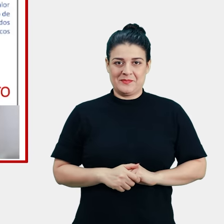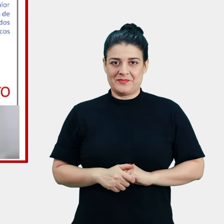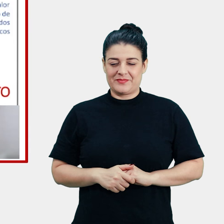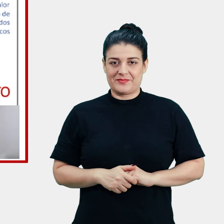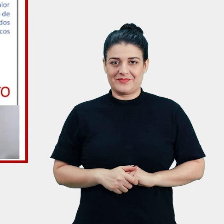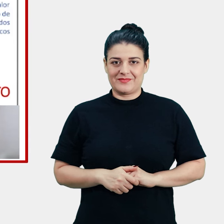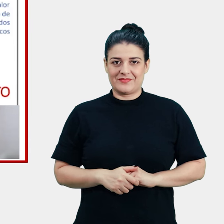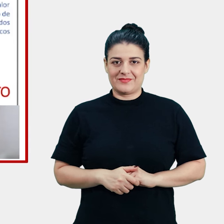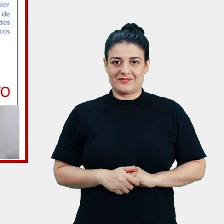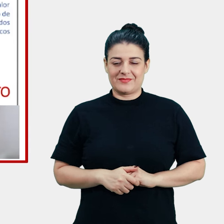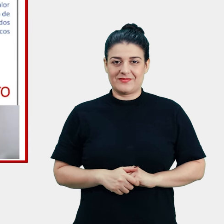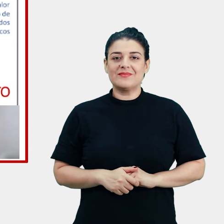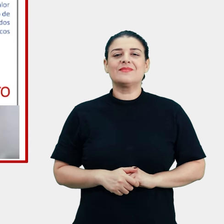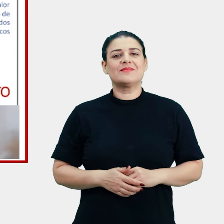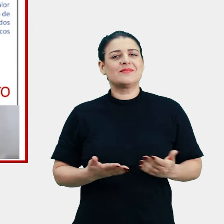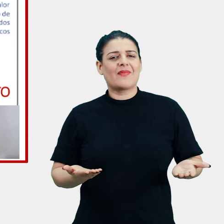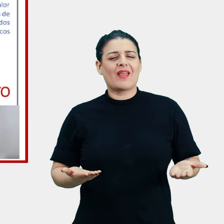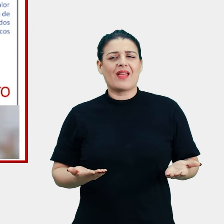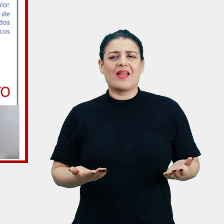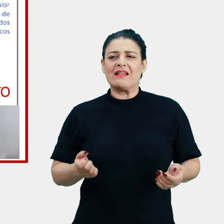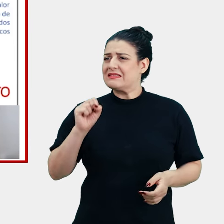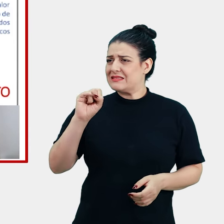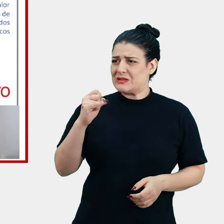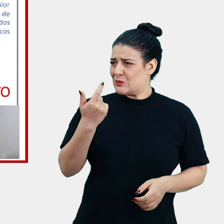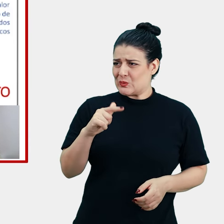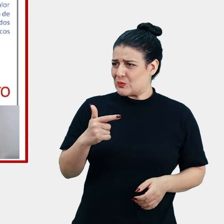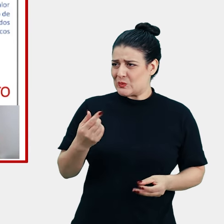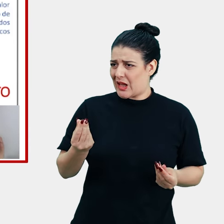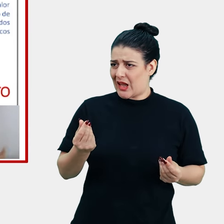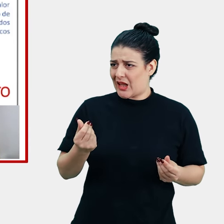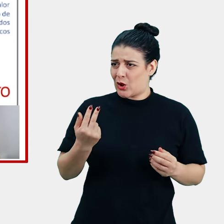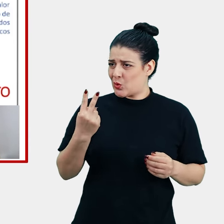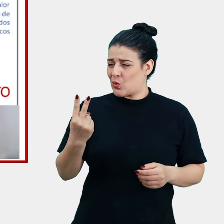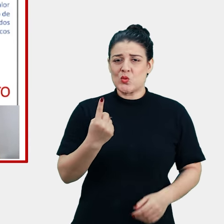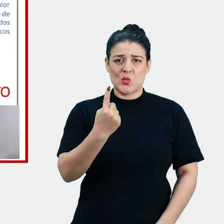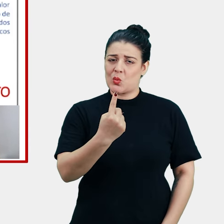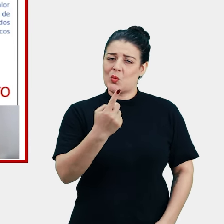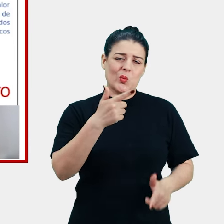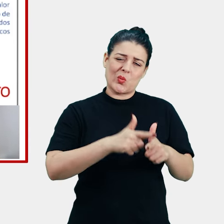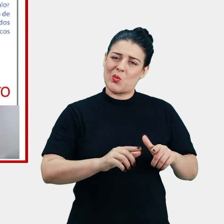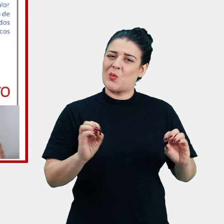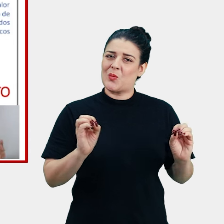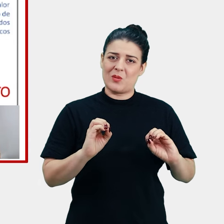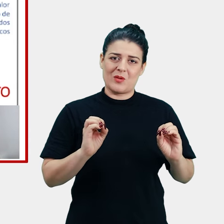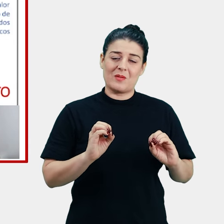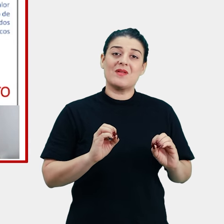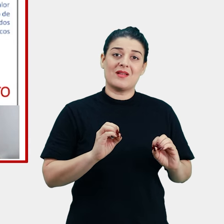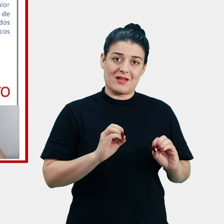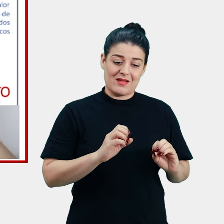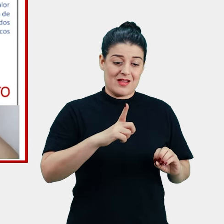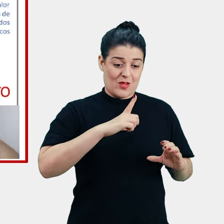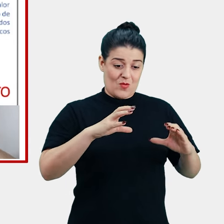sombra. Ah, Carla, mas e se não tiver nas duas amostras, tiver em uma, não tem problema. Vai ter um